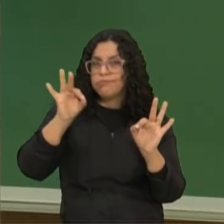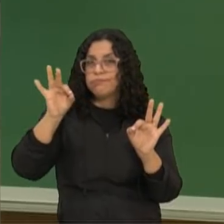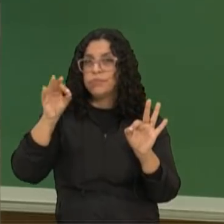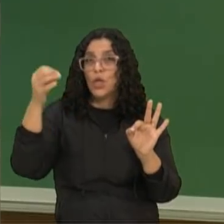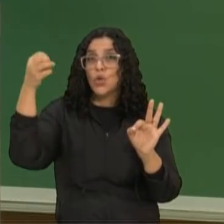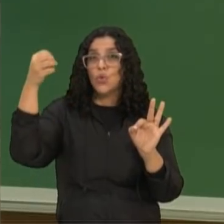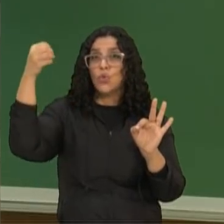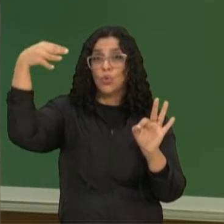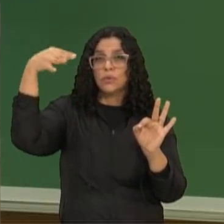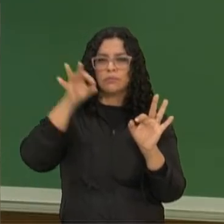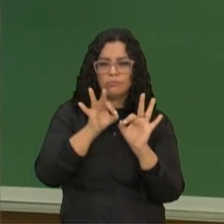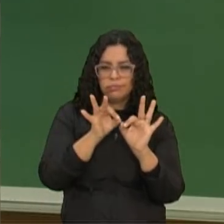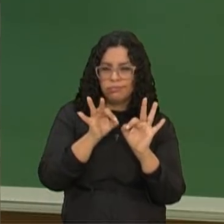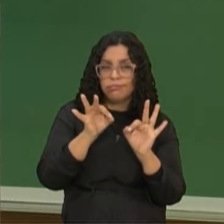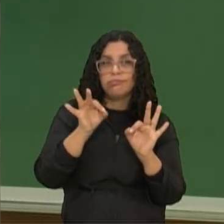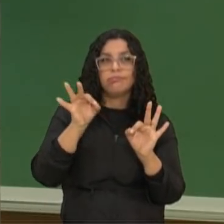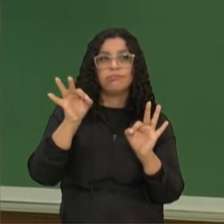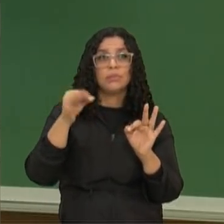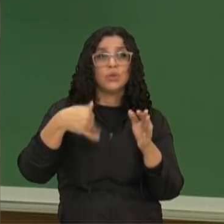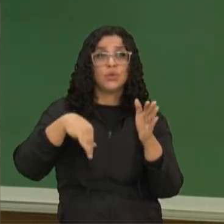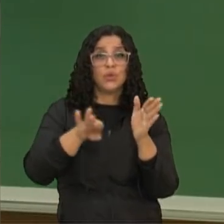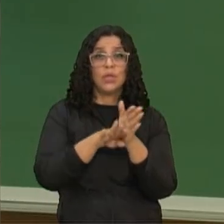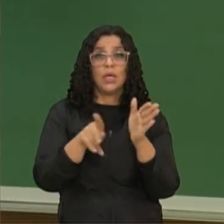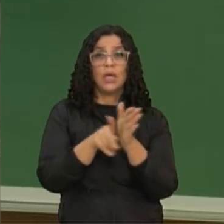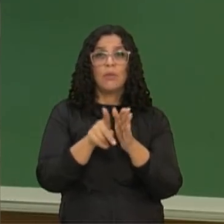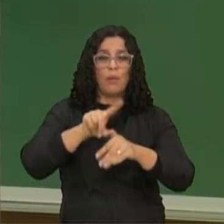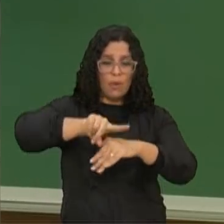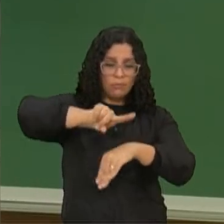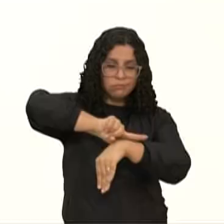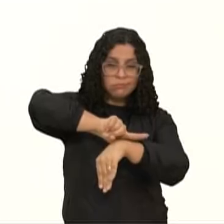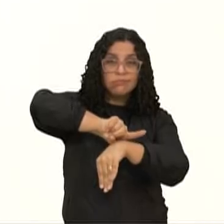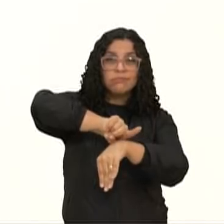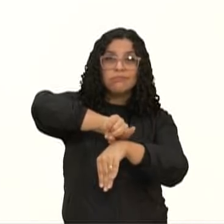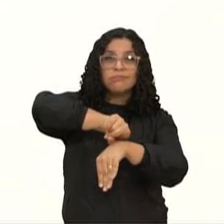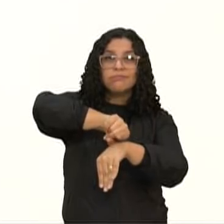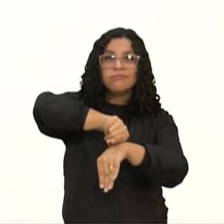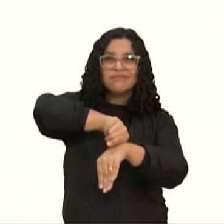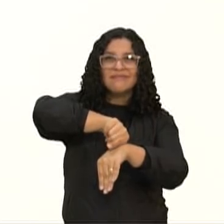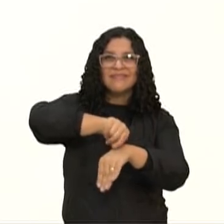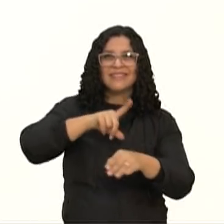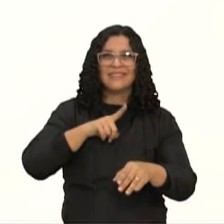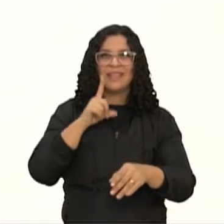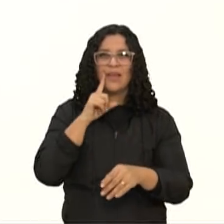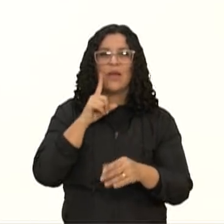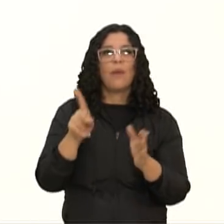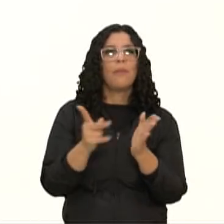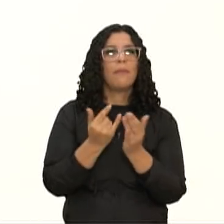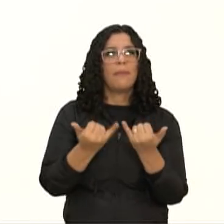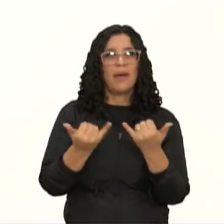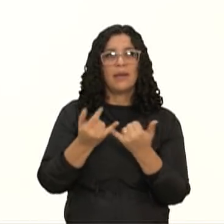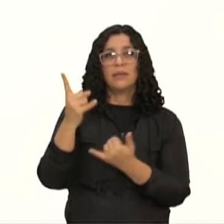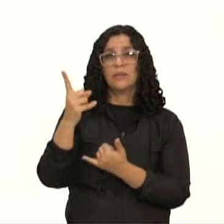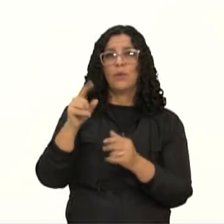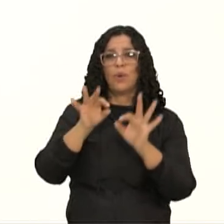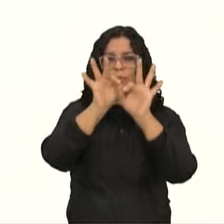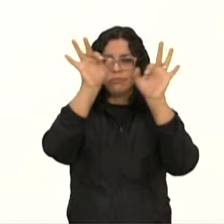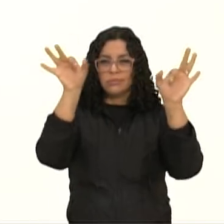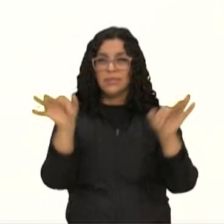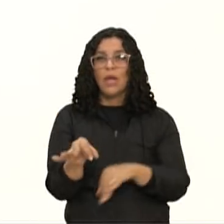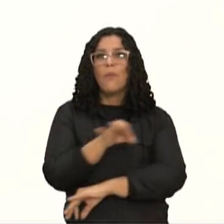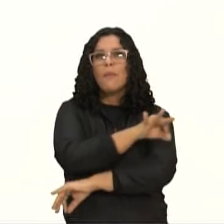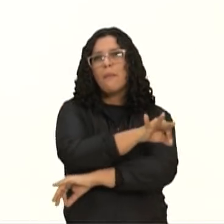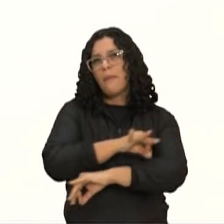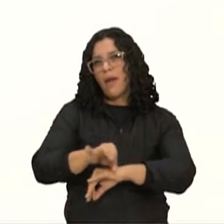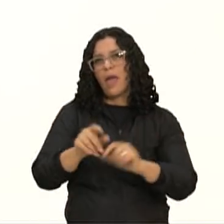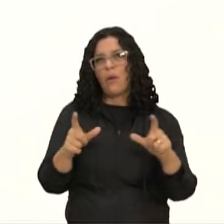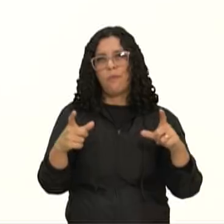tendo aqui, está sendo a partir de um disco graduado e uma peça de acrílico, eu estou incidindo esse feixe luminoso com um ângulo